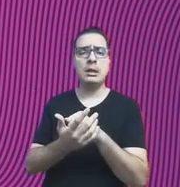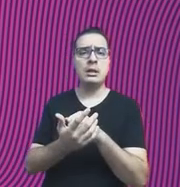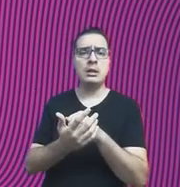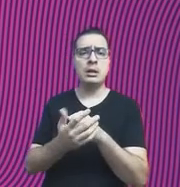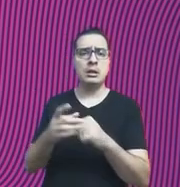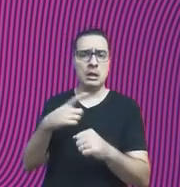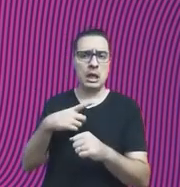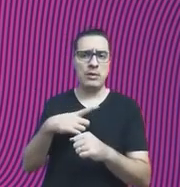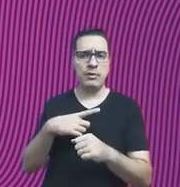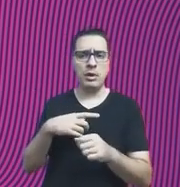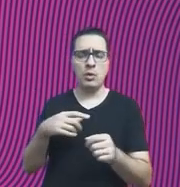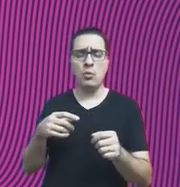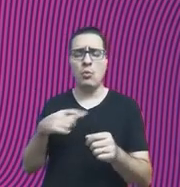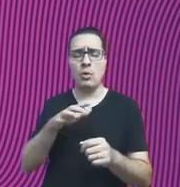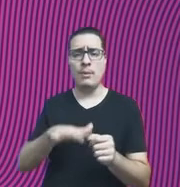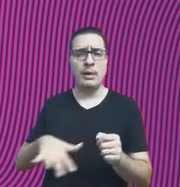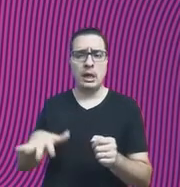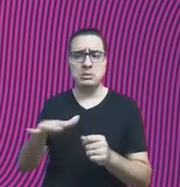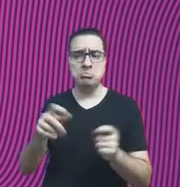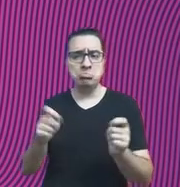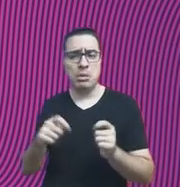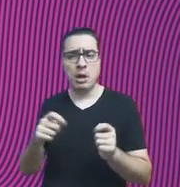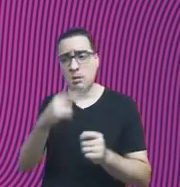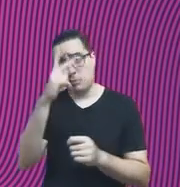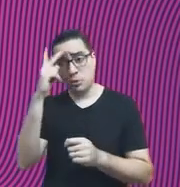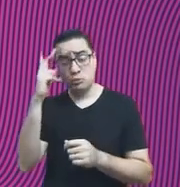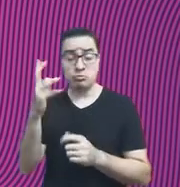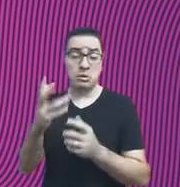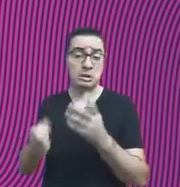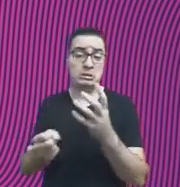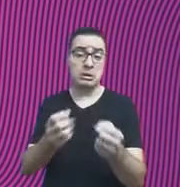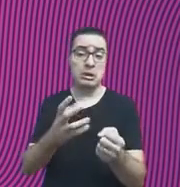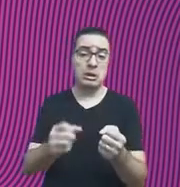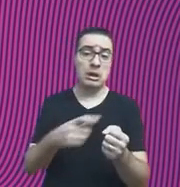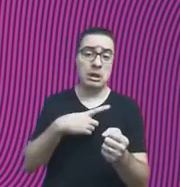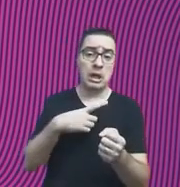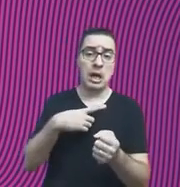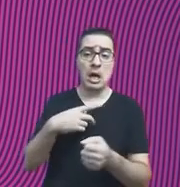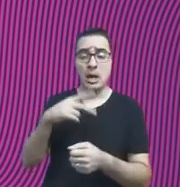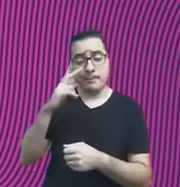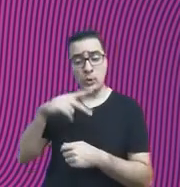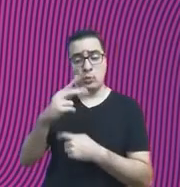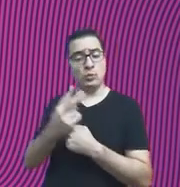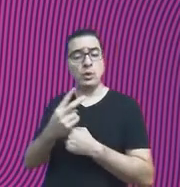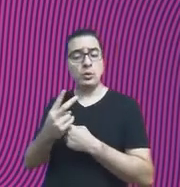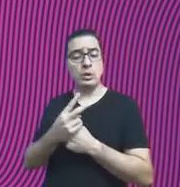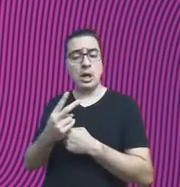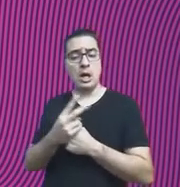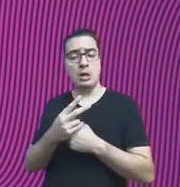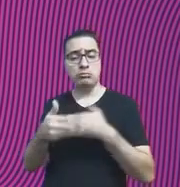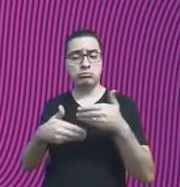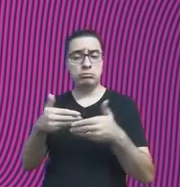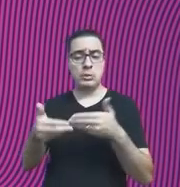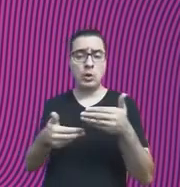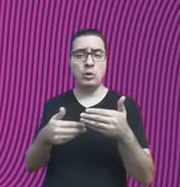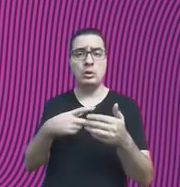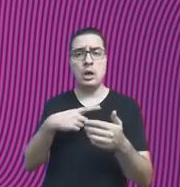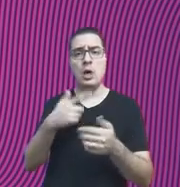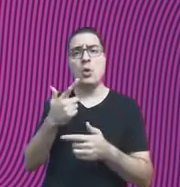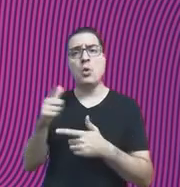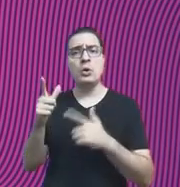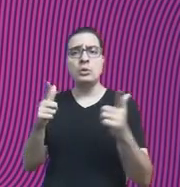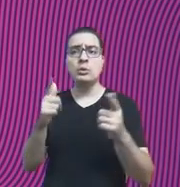ambiente mais favorável que as pessoas tenham autocuidado, mas considerando algum tipo de ganho